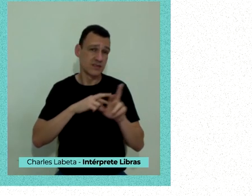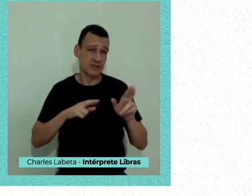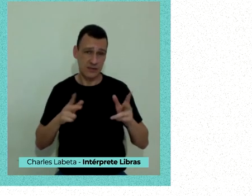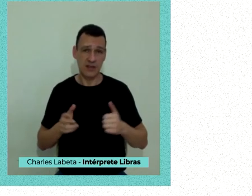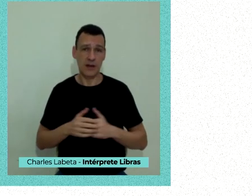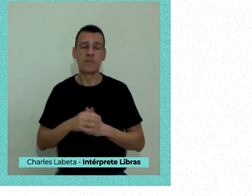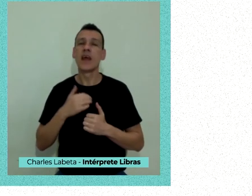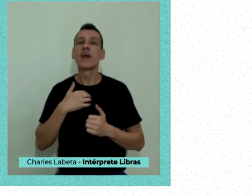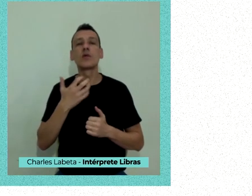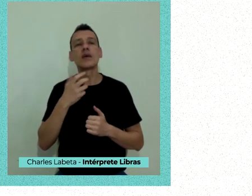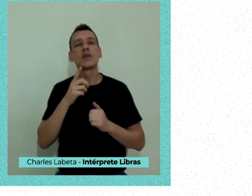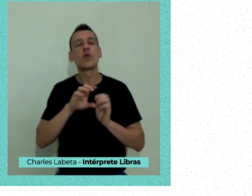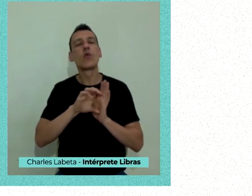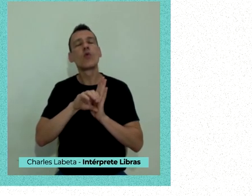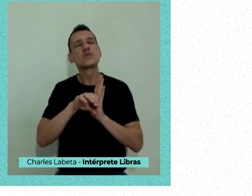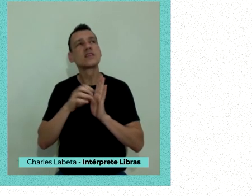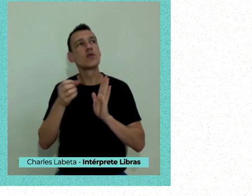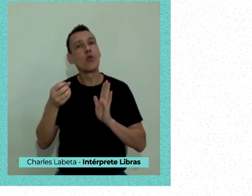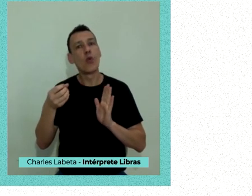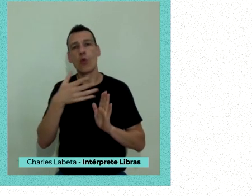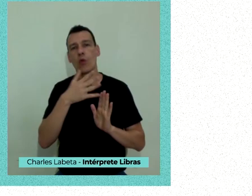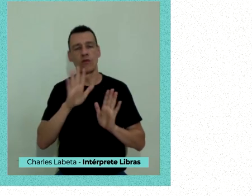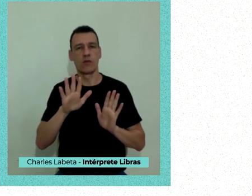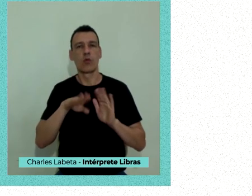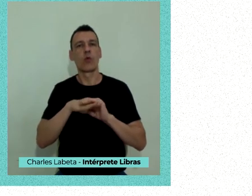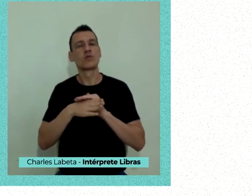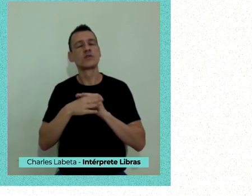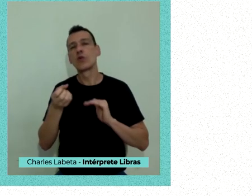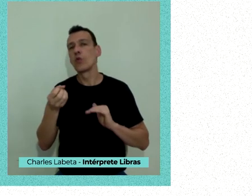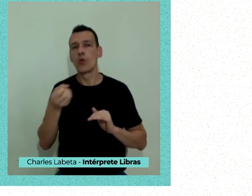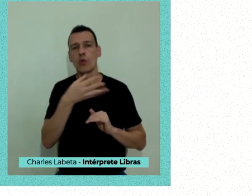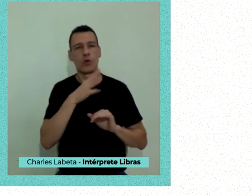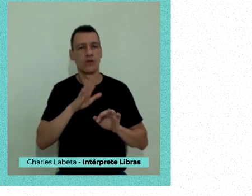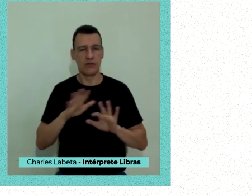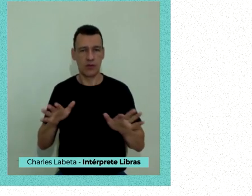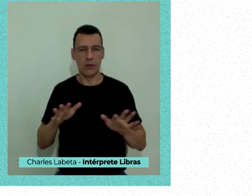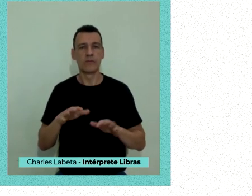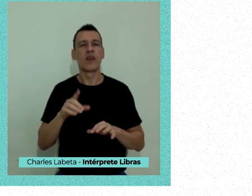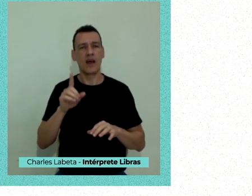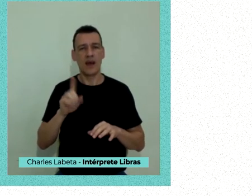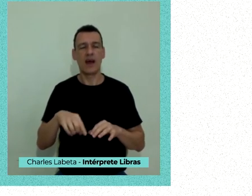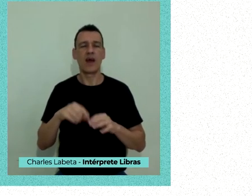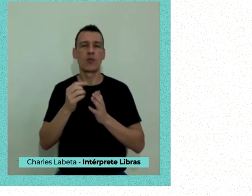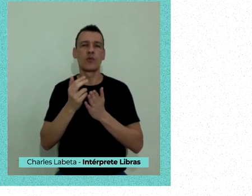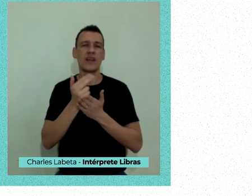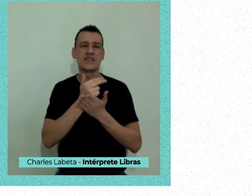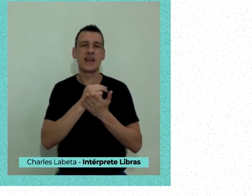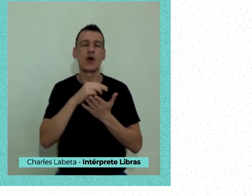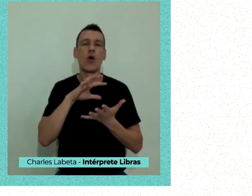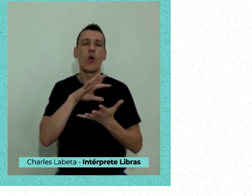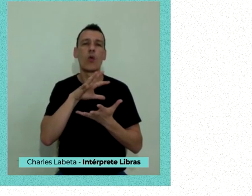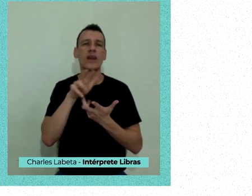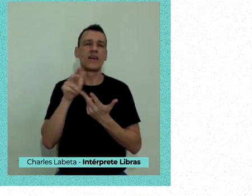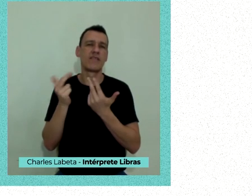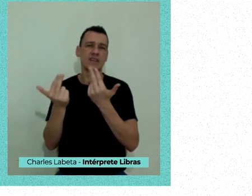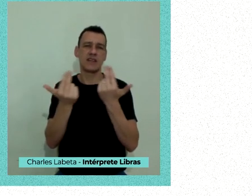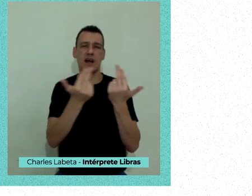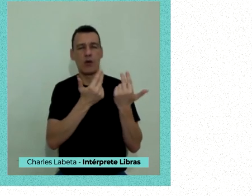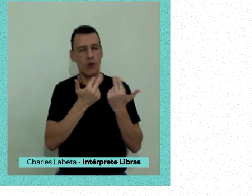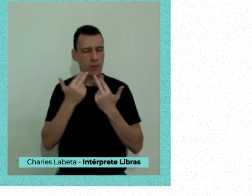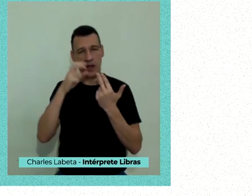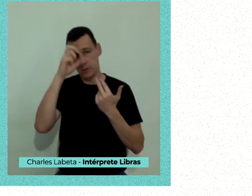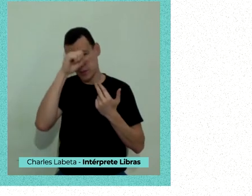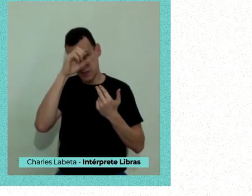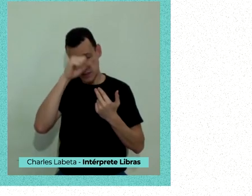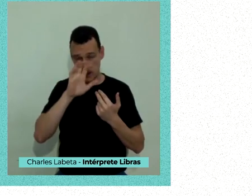novo, né? Novo às vezes no termo desenho universal para aprendizagem ou desenho inclusivo na escola.